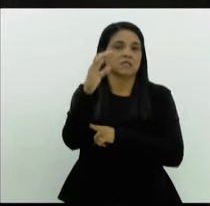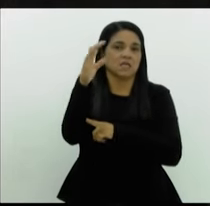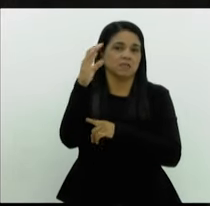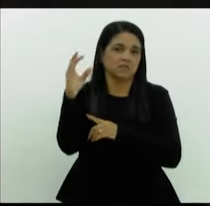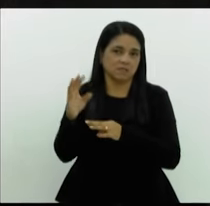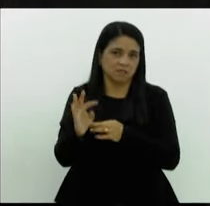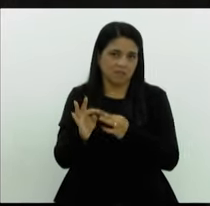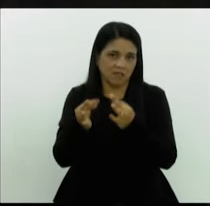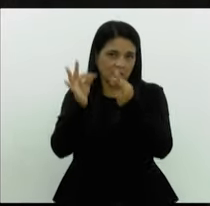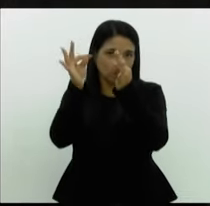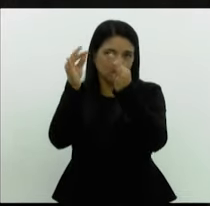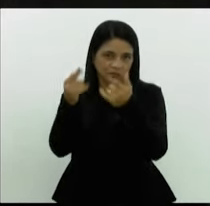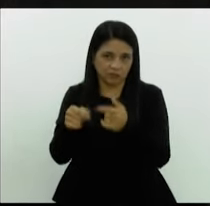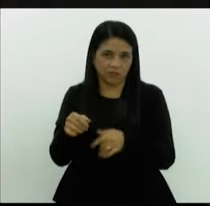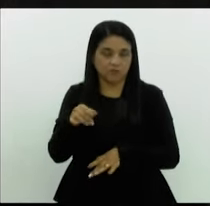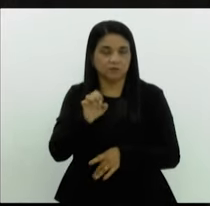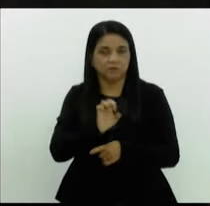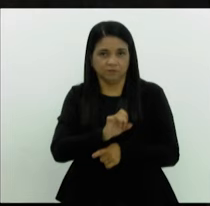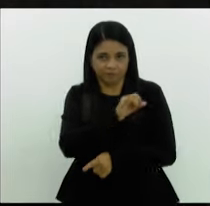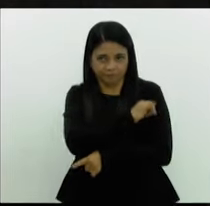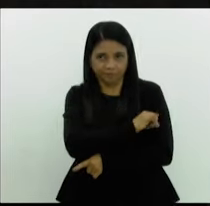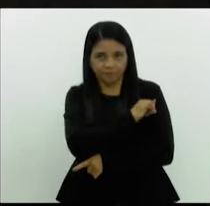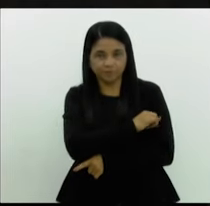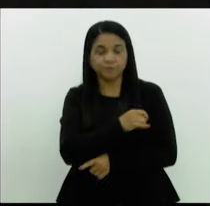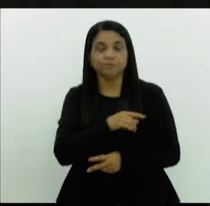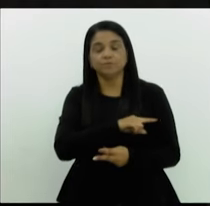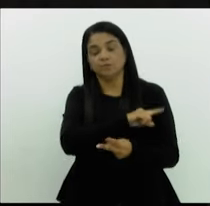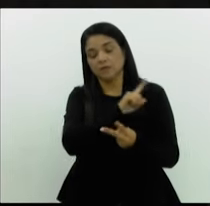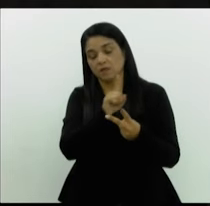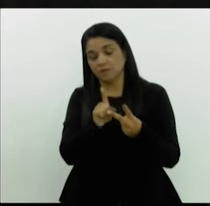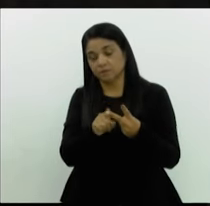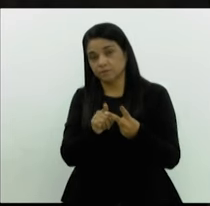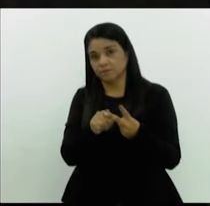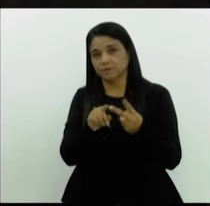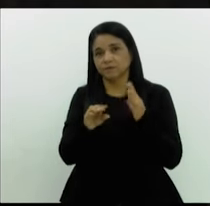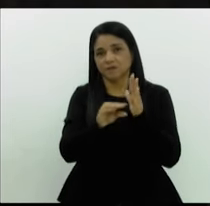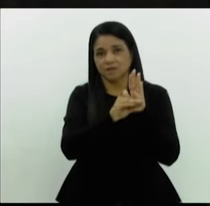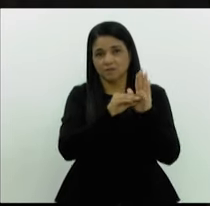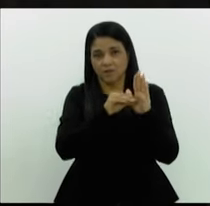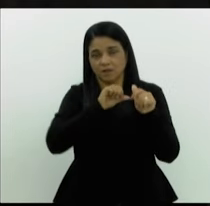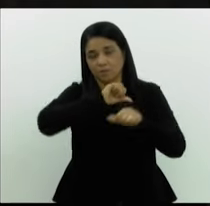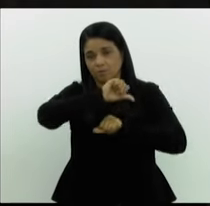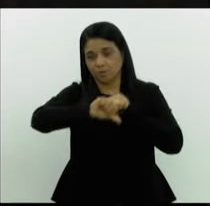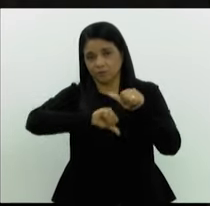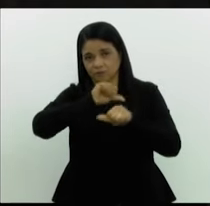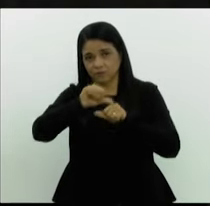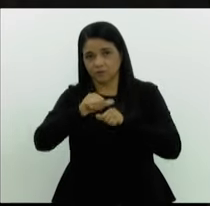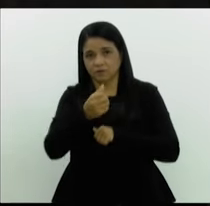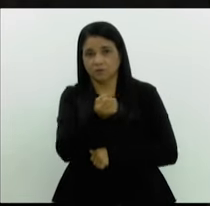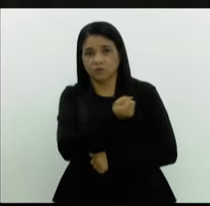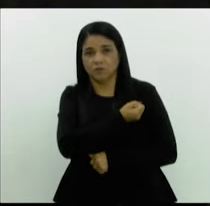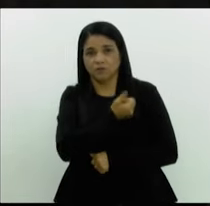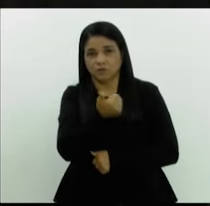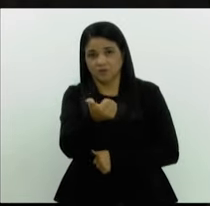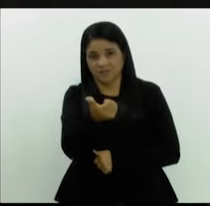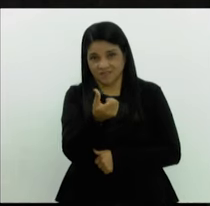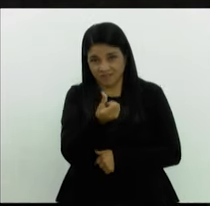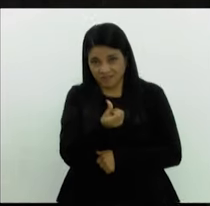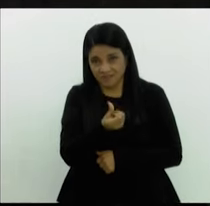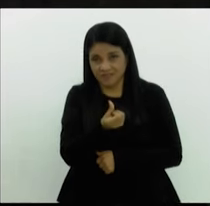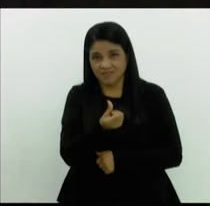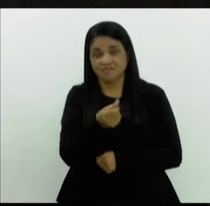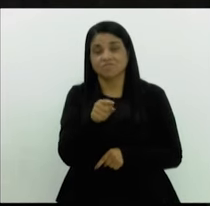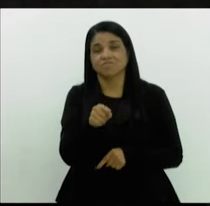Janeiro. E o segundo destaque, a emenda modificativa número 16, ela toca em outro